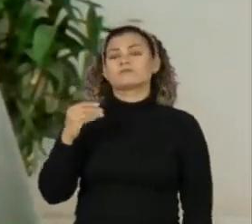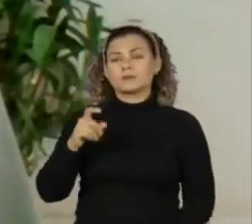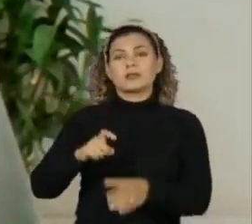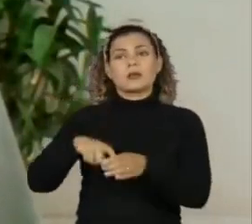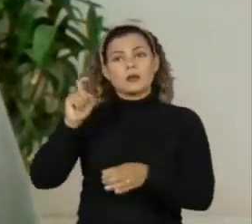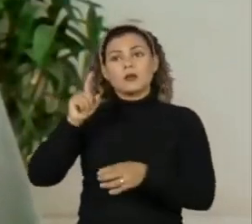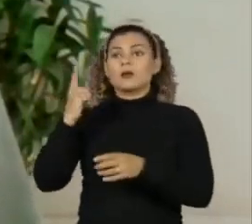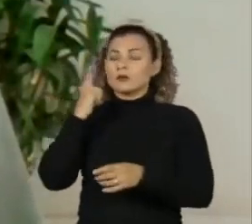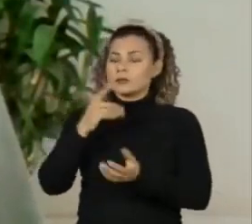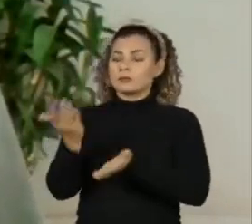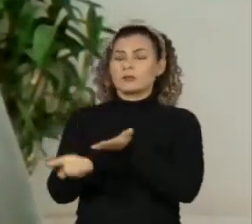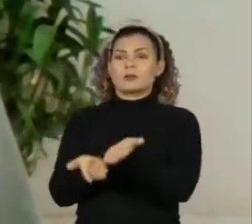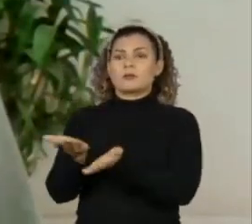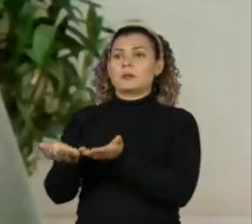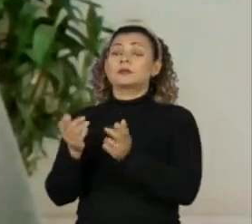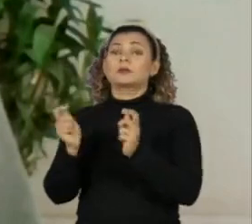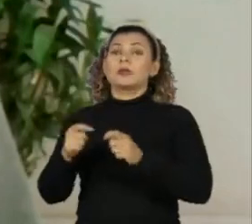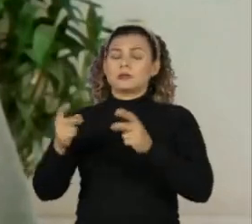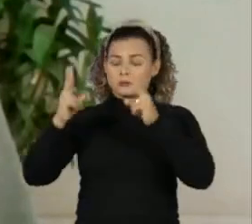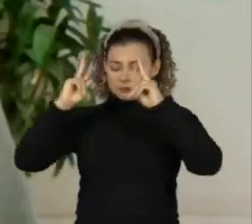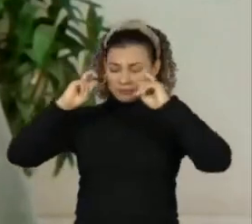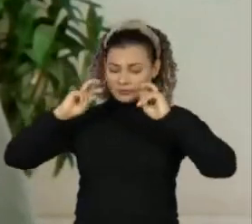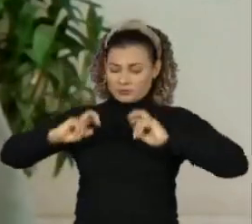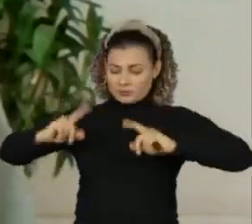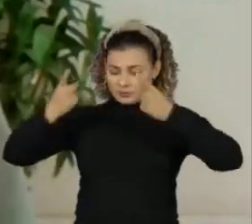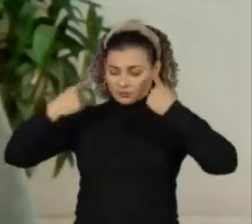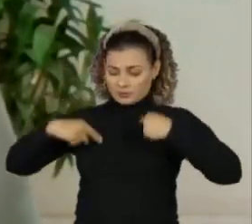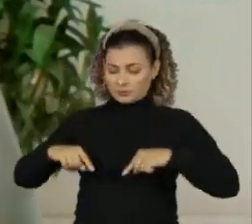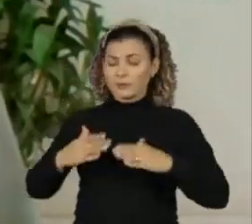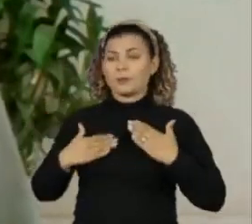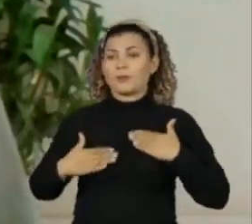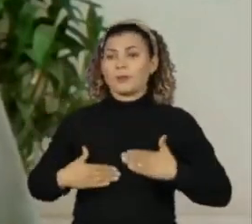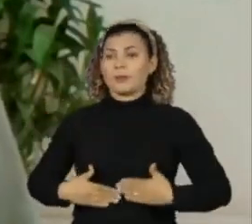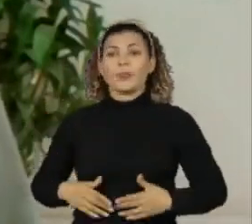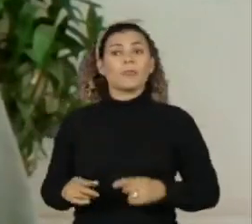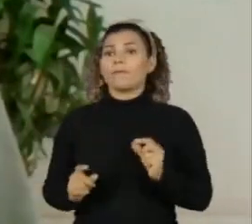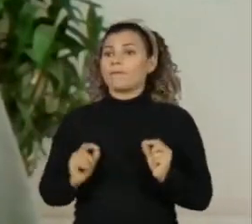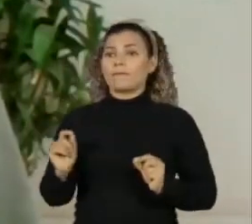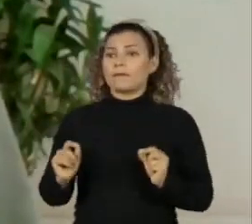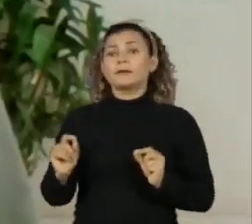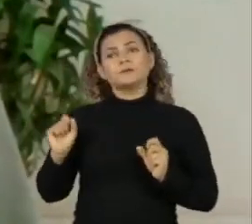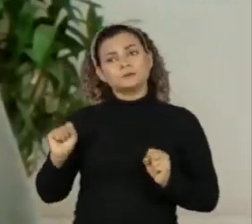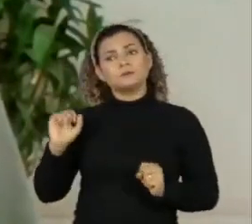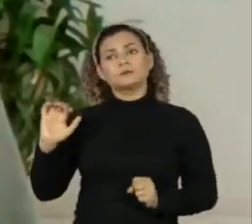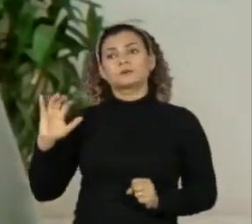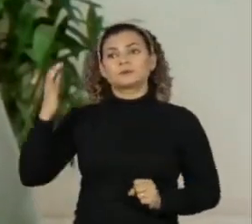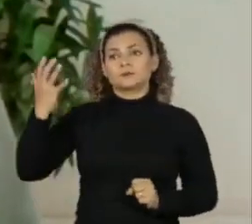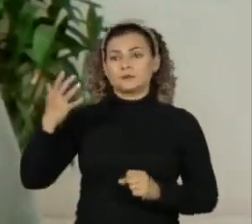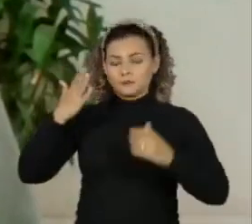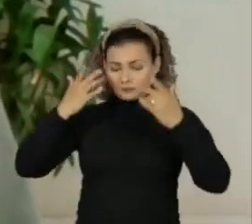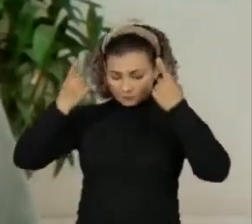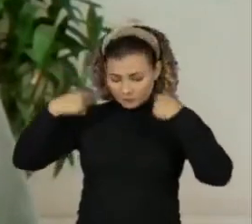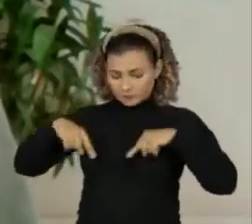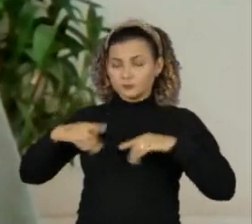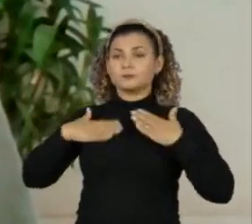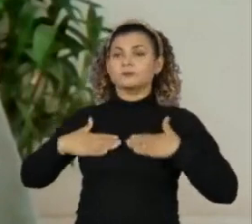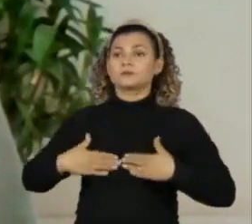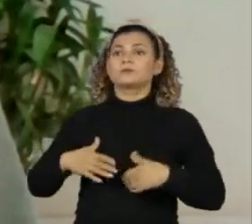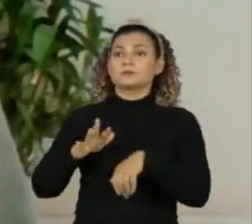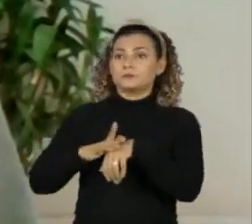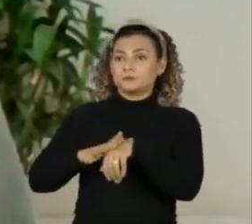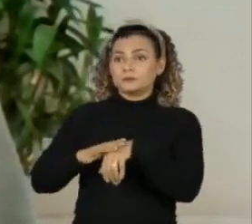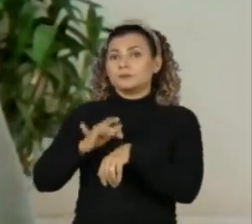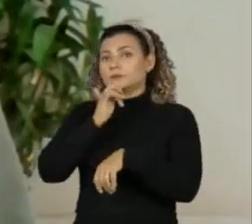um tratamento fundamentalmente sintomático, portanto, ele visa atenuar os sintomas da doença, como esses que eu